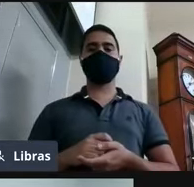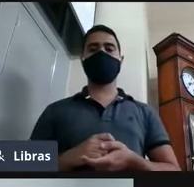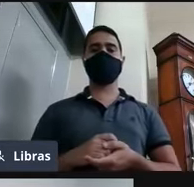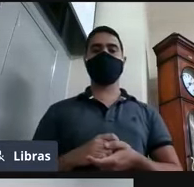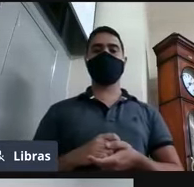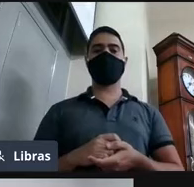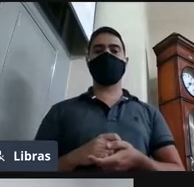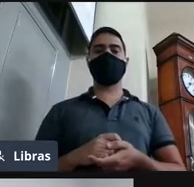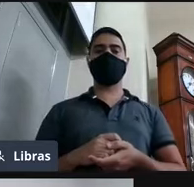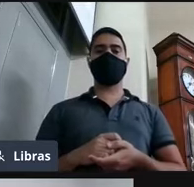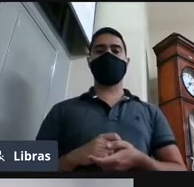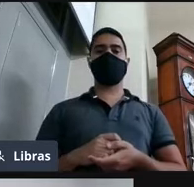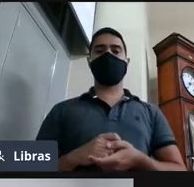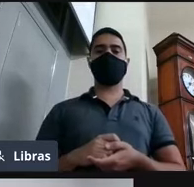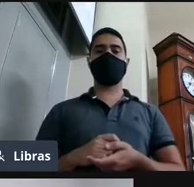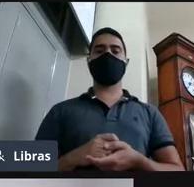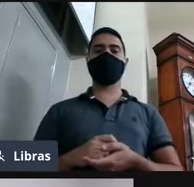se